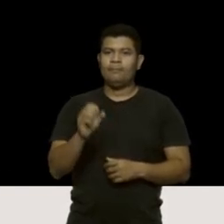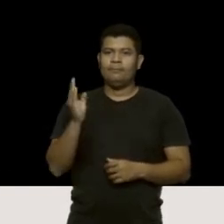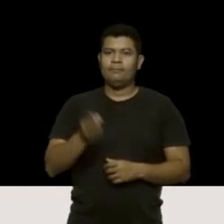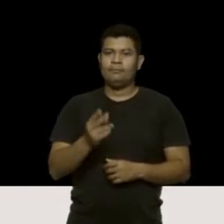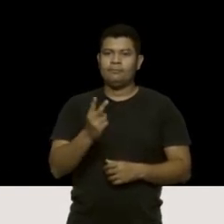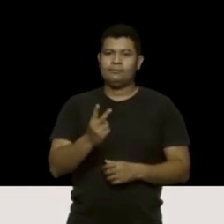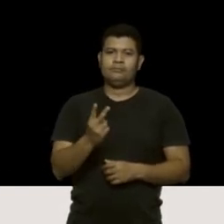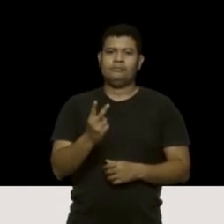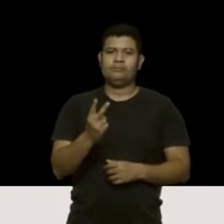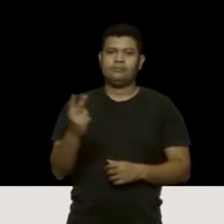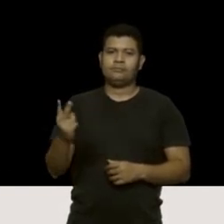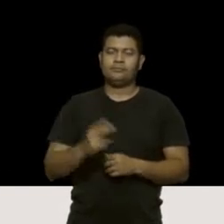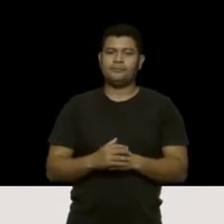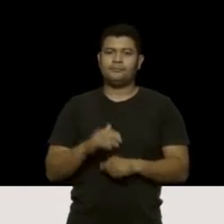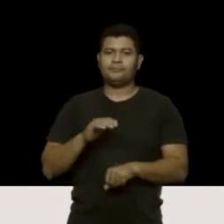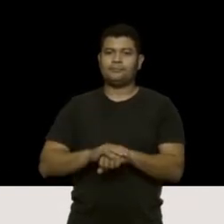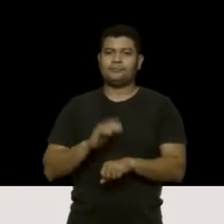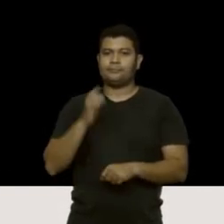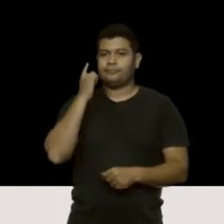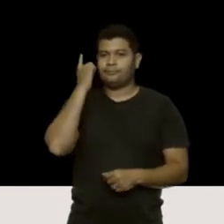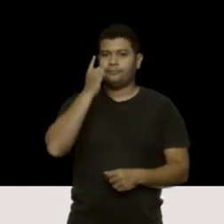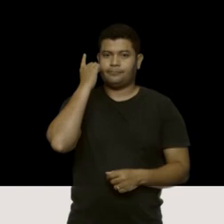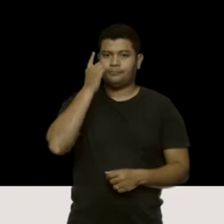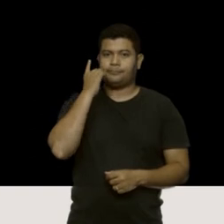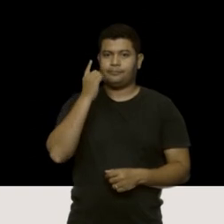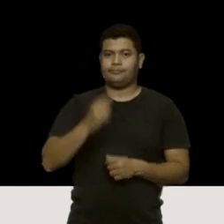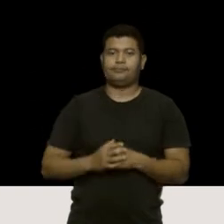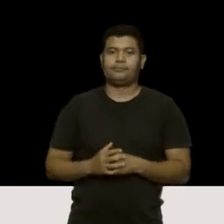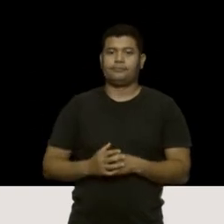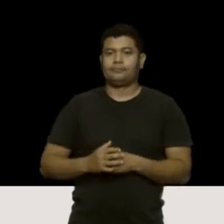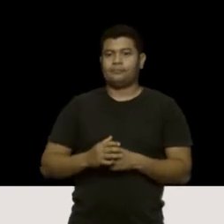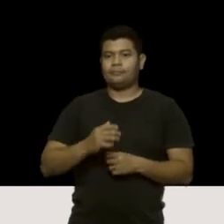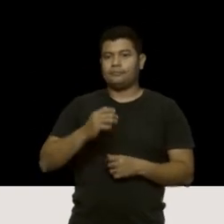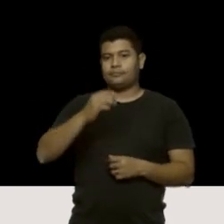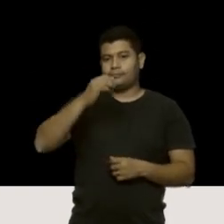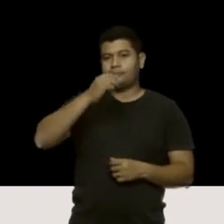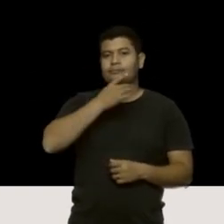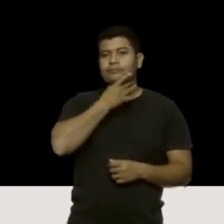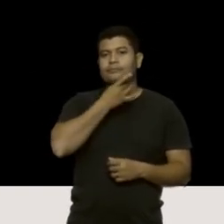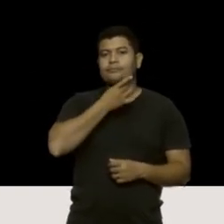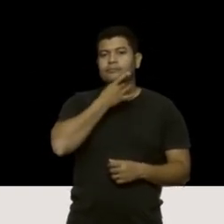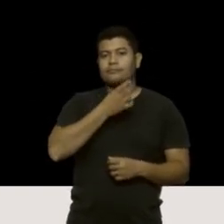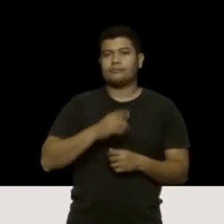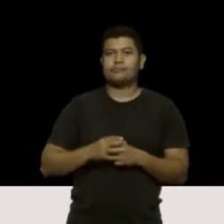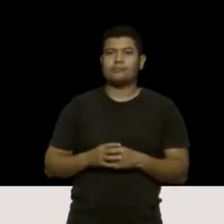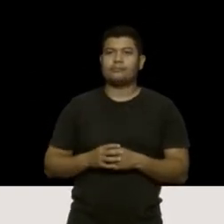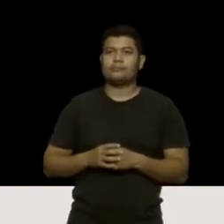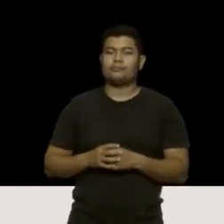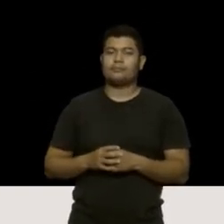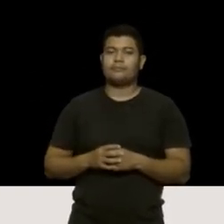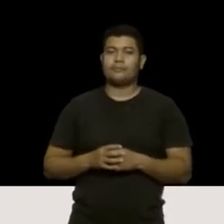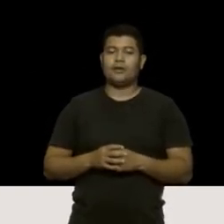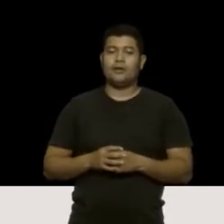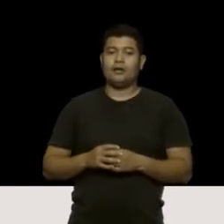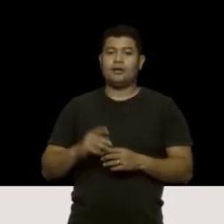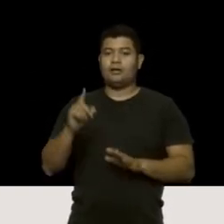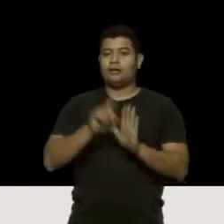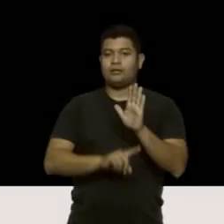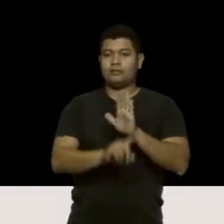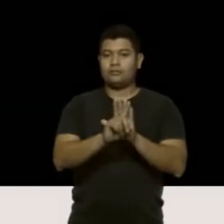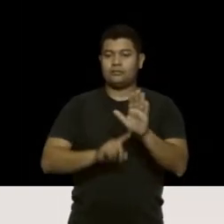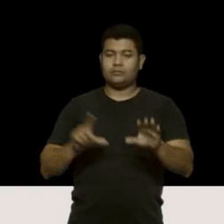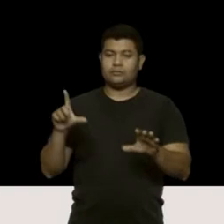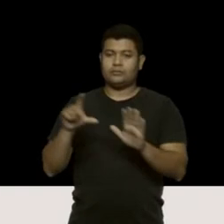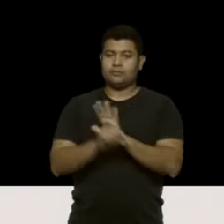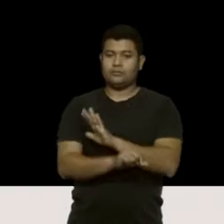023.8/2022, autor deputado Valdir Cobalquino. Revoga o inciso 8º do artigo 111 da